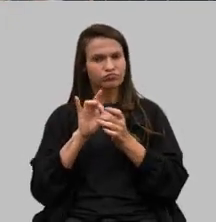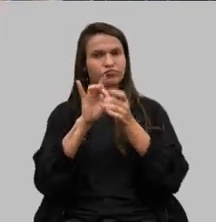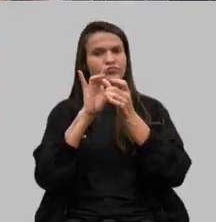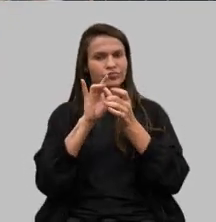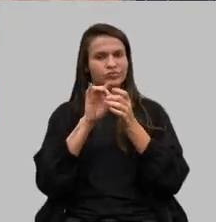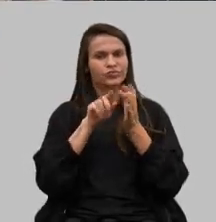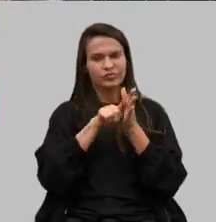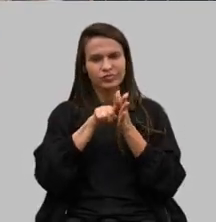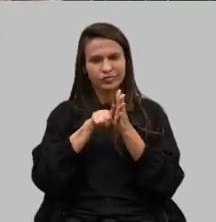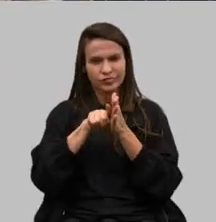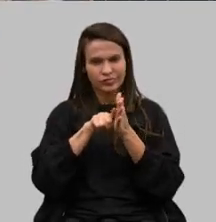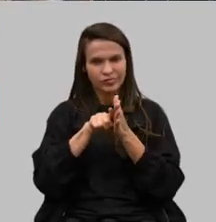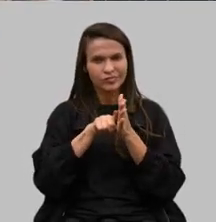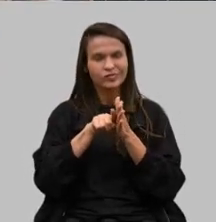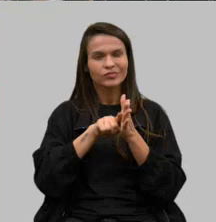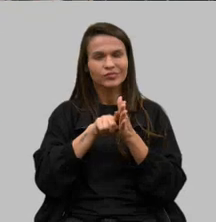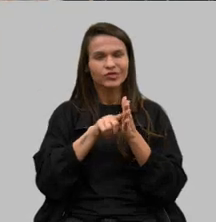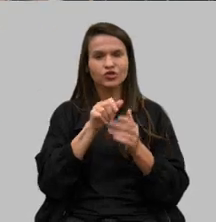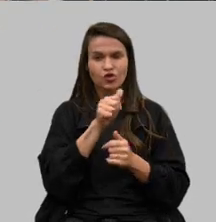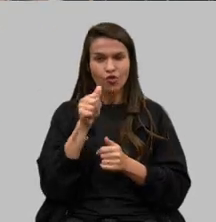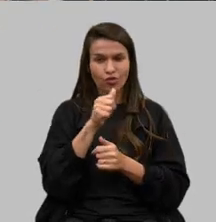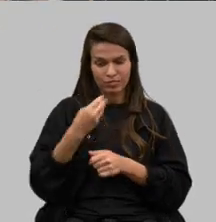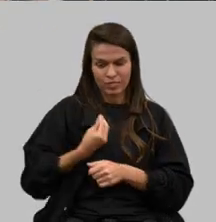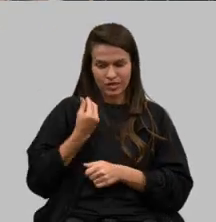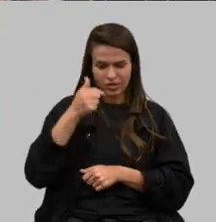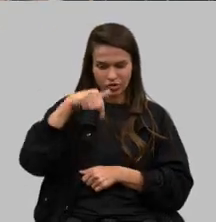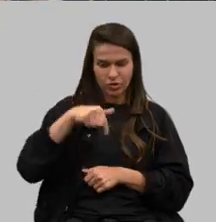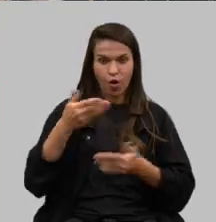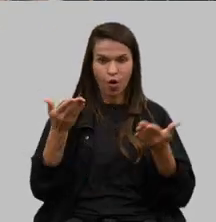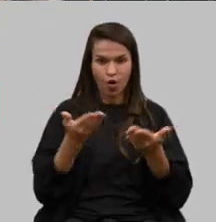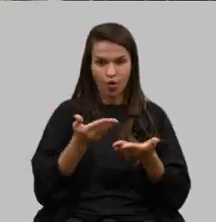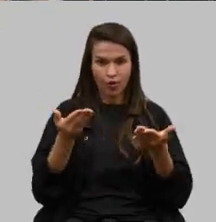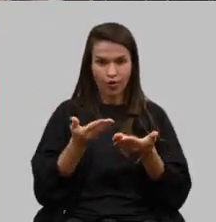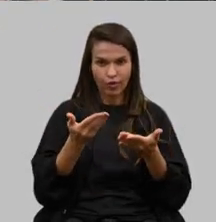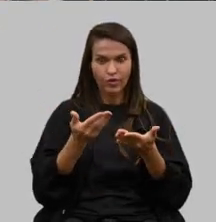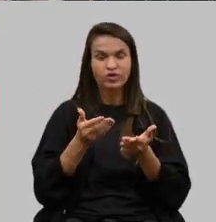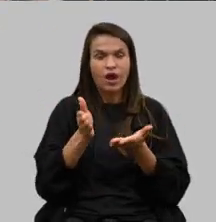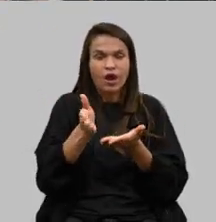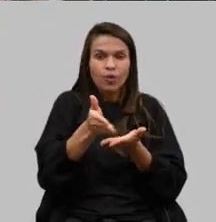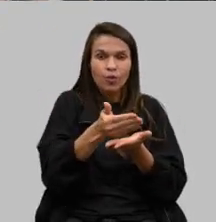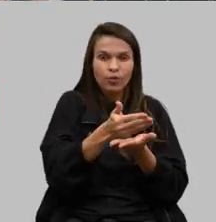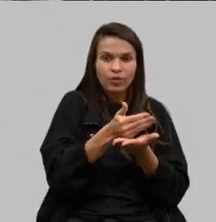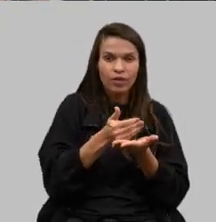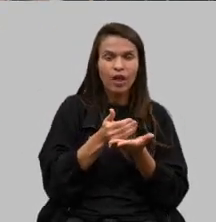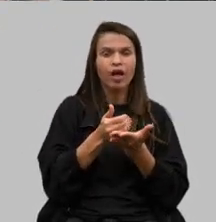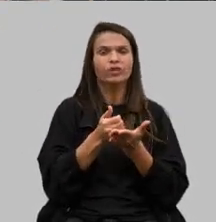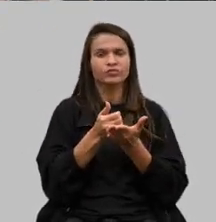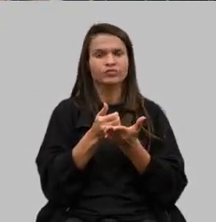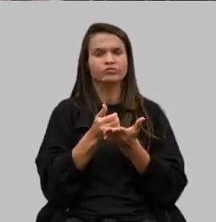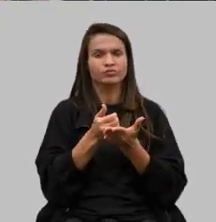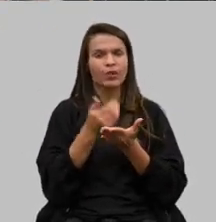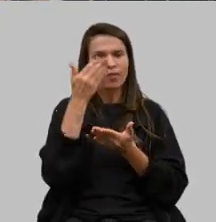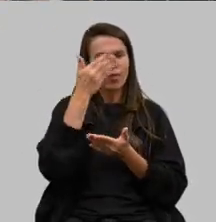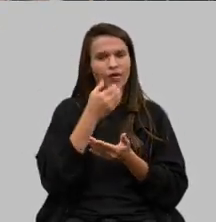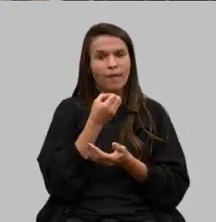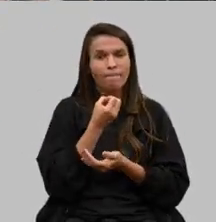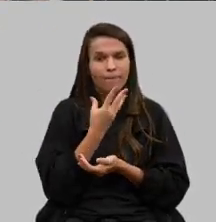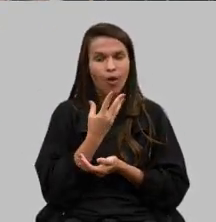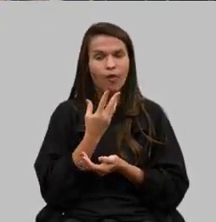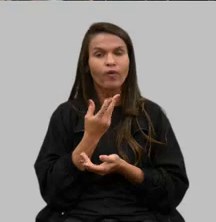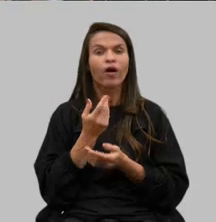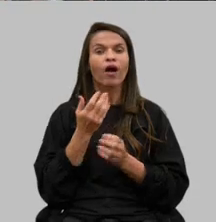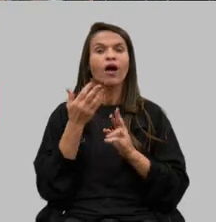da estatística de 11 aqui presente hoje né então é um dado que é bom referenciar todos é